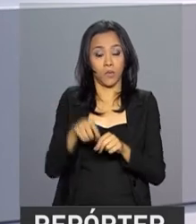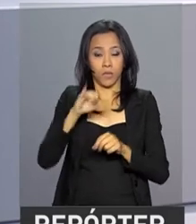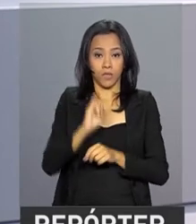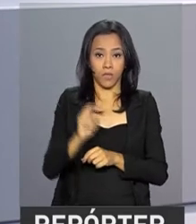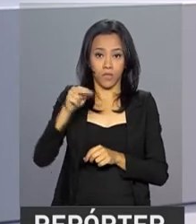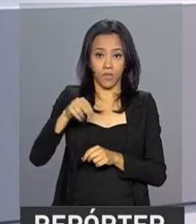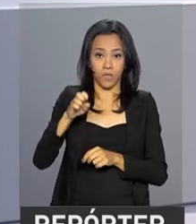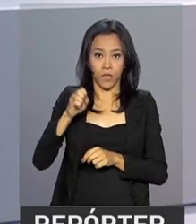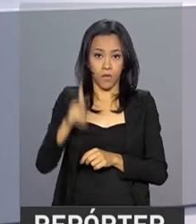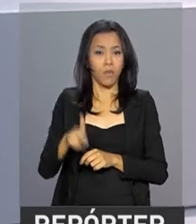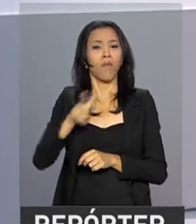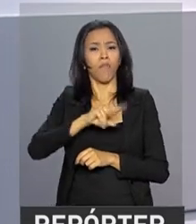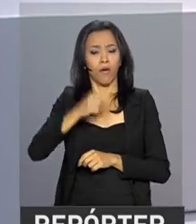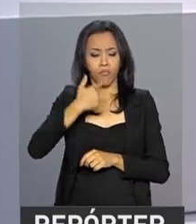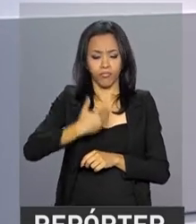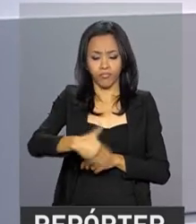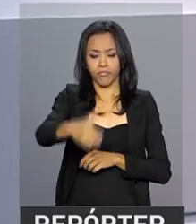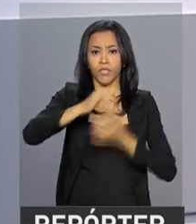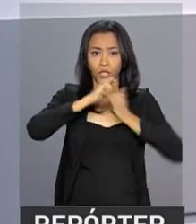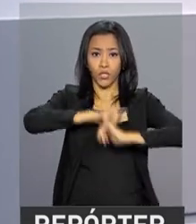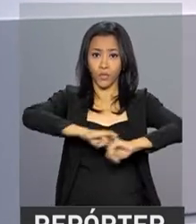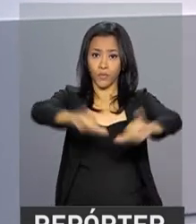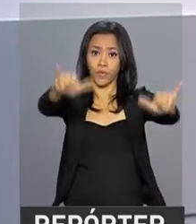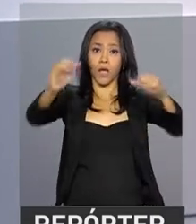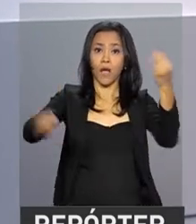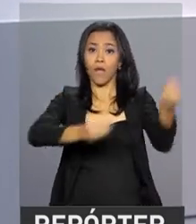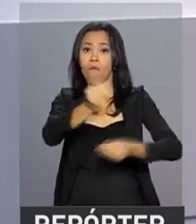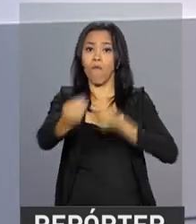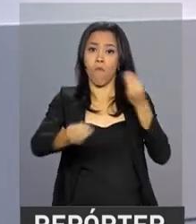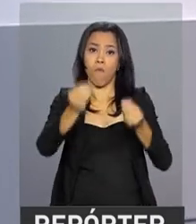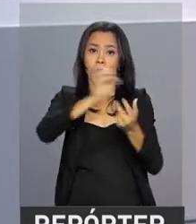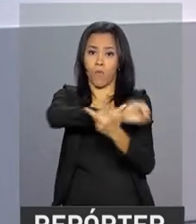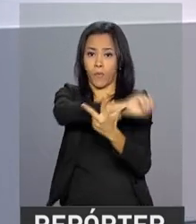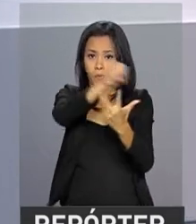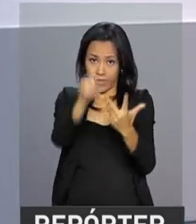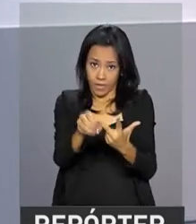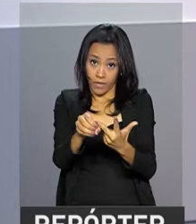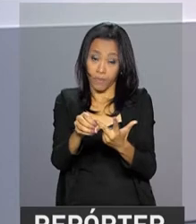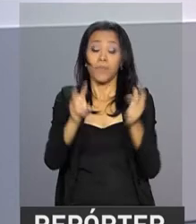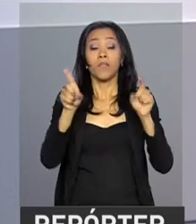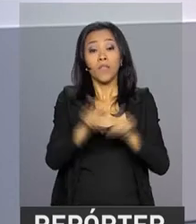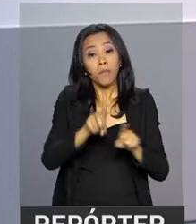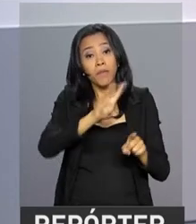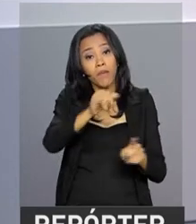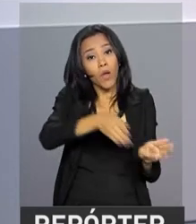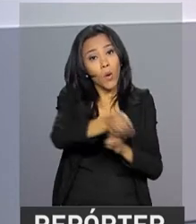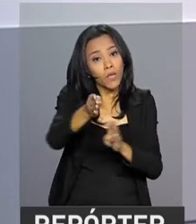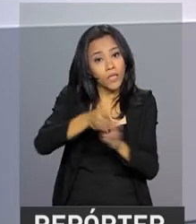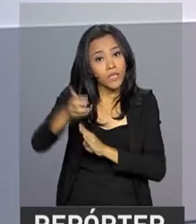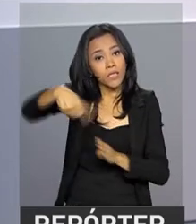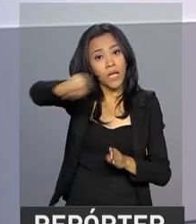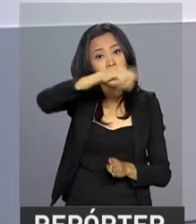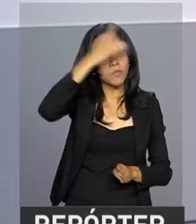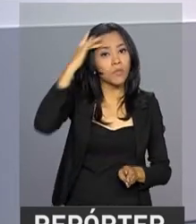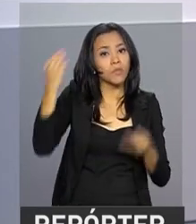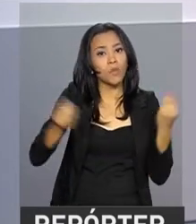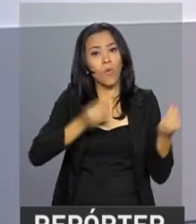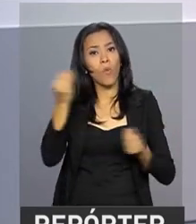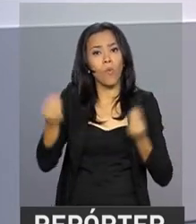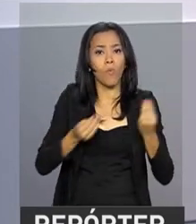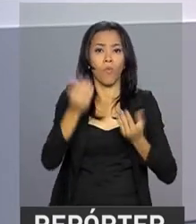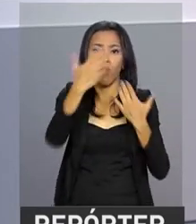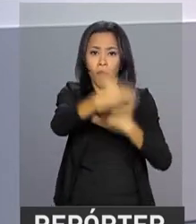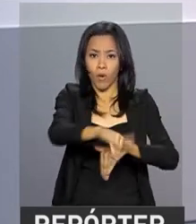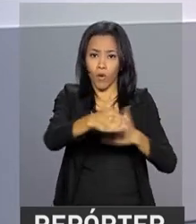dados consolidados de inscritos ea operação logística para o enem o inep também vai dar orientações aos participantes para aplicação das provas